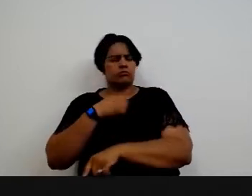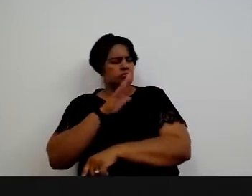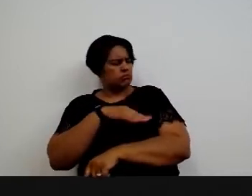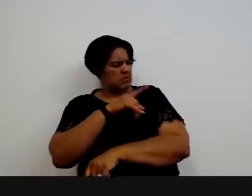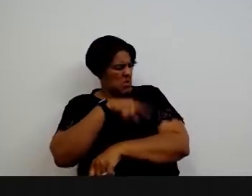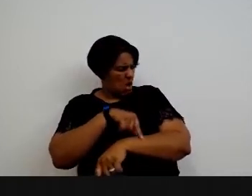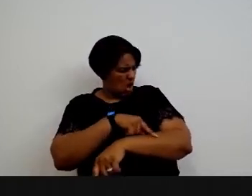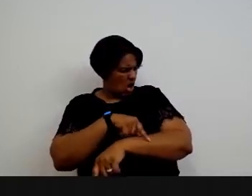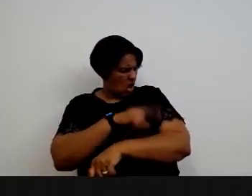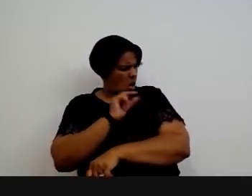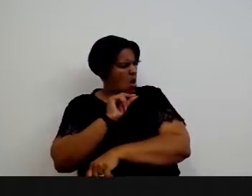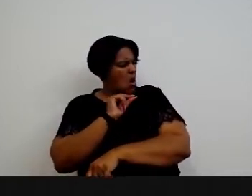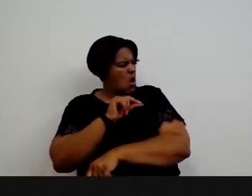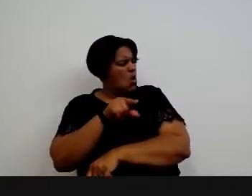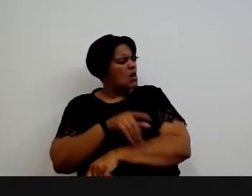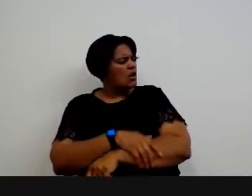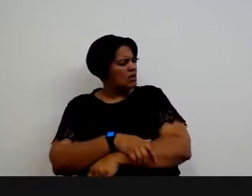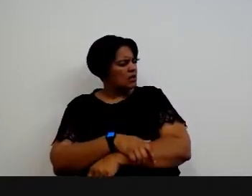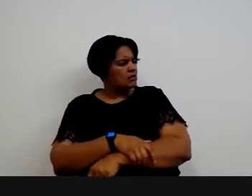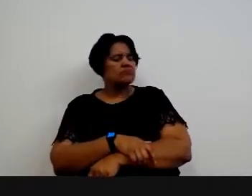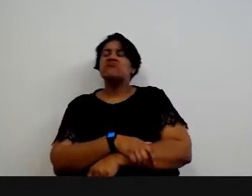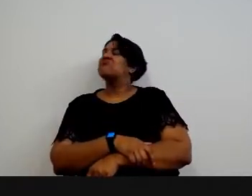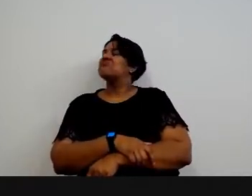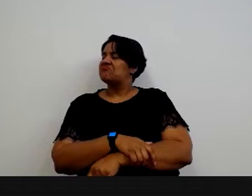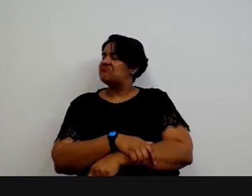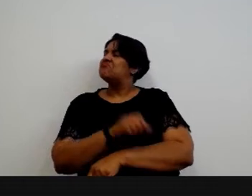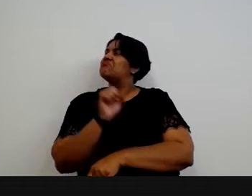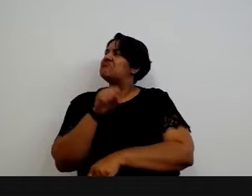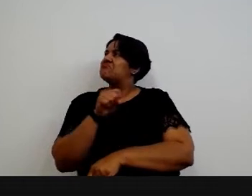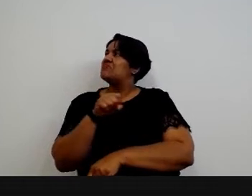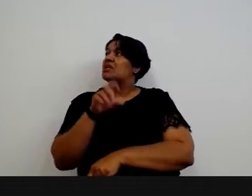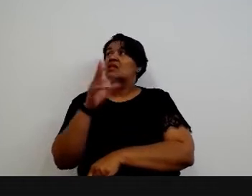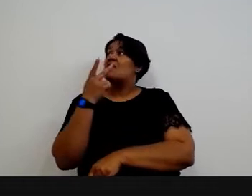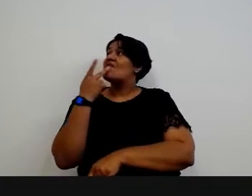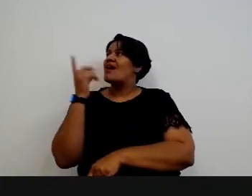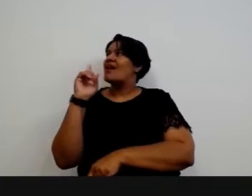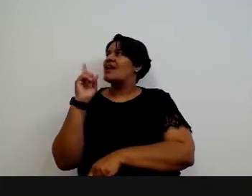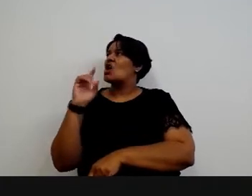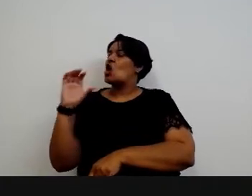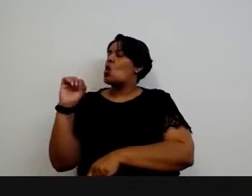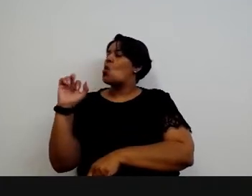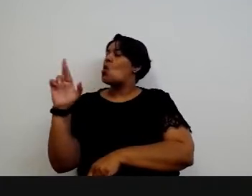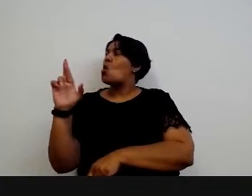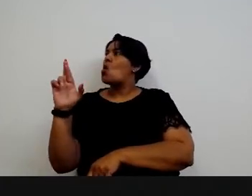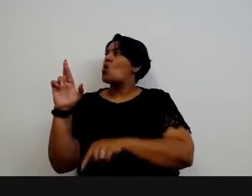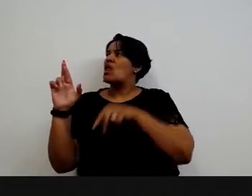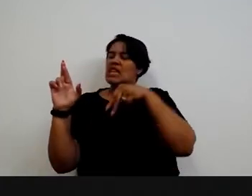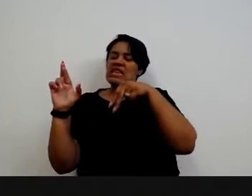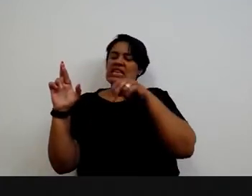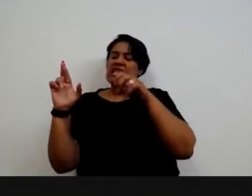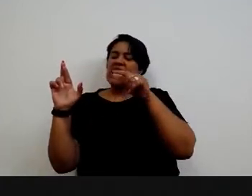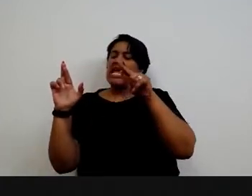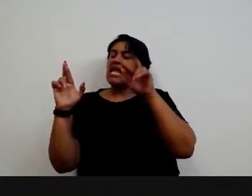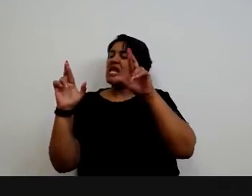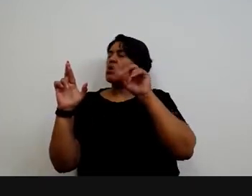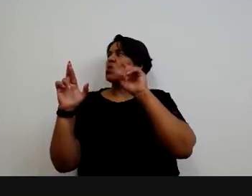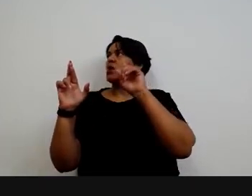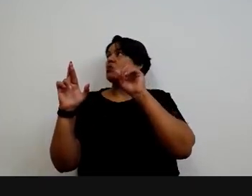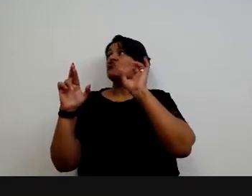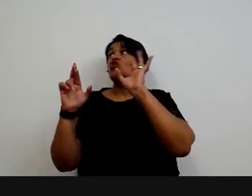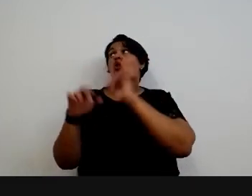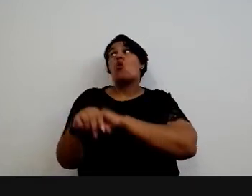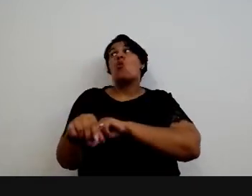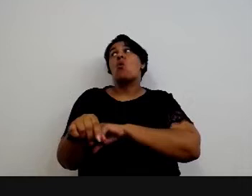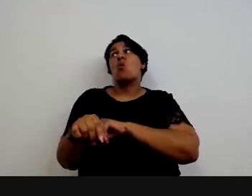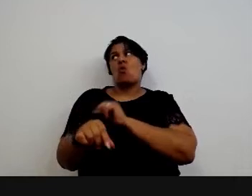um moço de cor? Ele falou, professora, a gente não fala de cor, a gente não fala negro, a gente fala de cor lá em